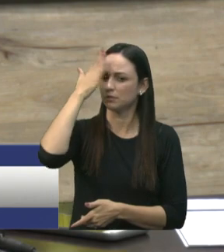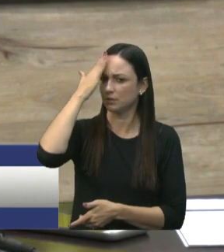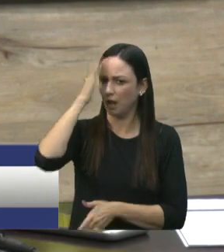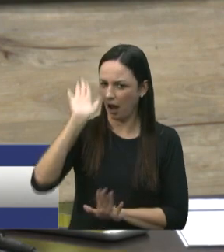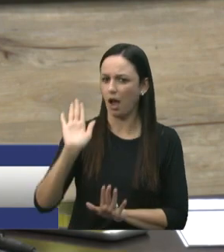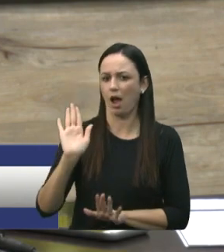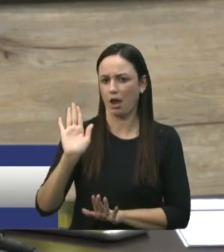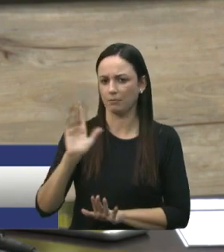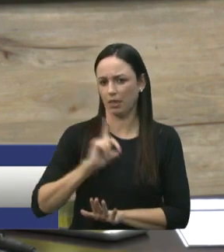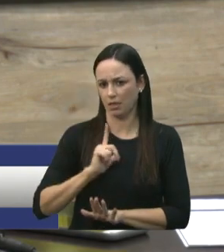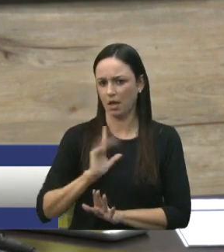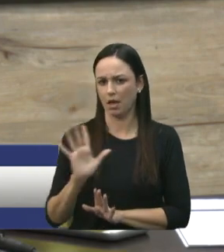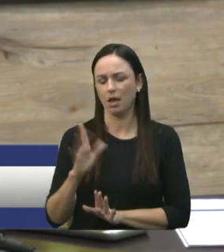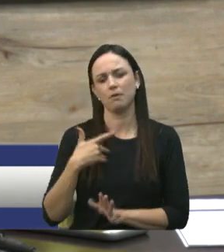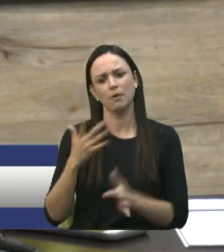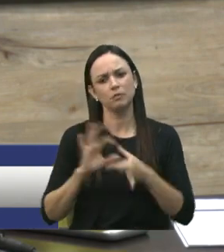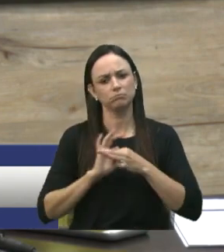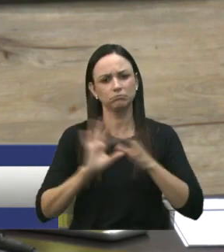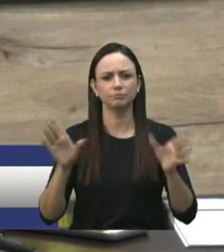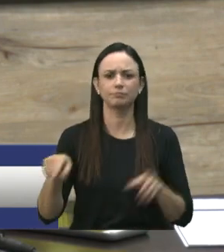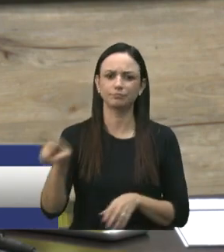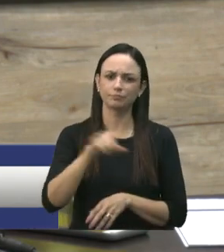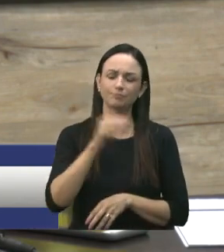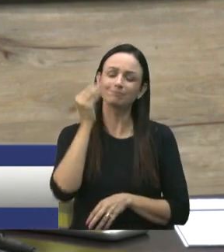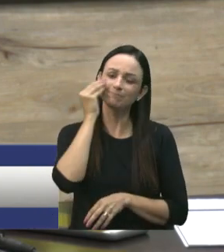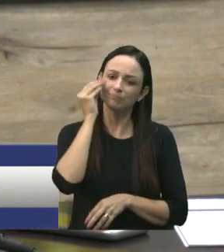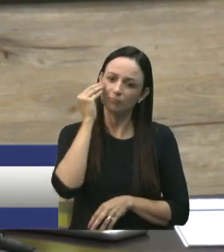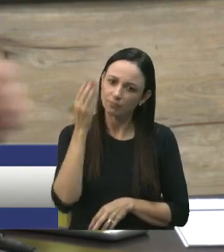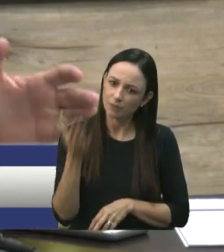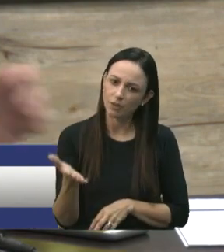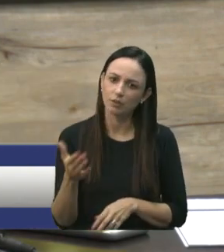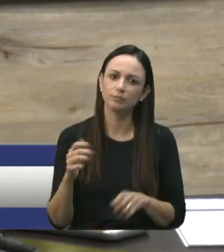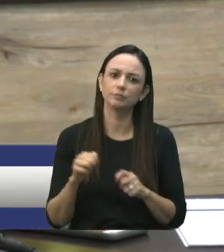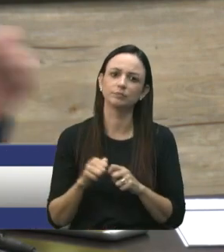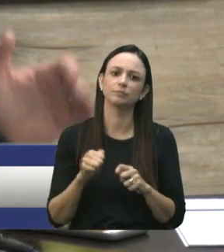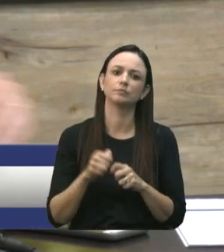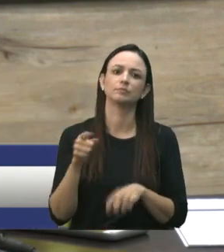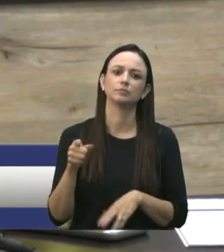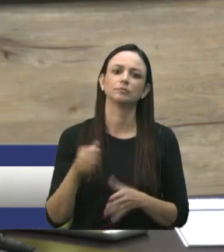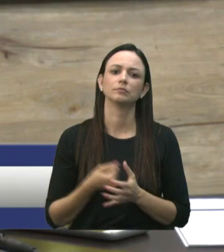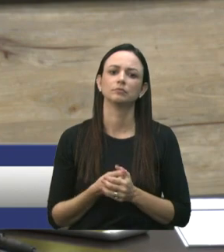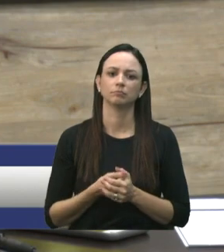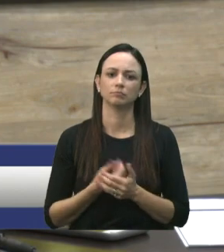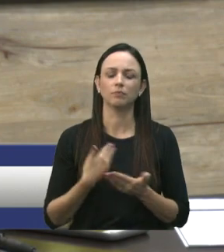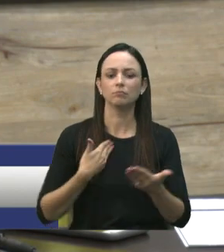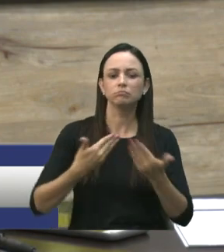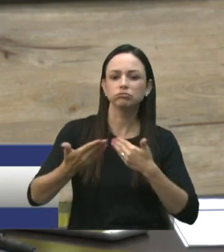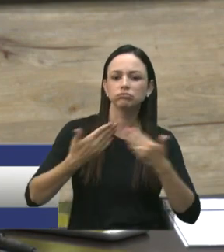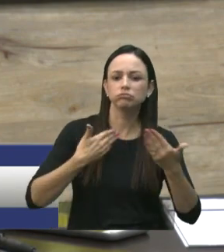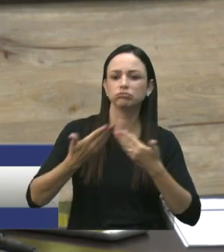inerente, mas estamos à disposição também para tentar fazer essa interlocução.